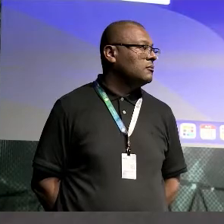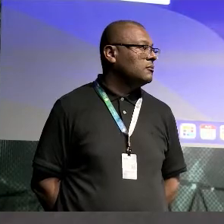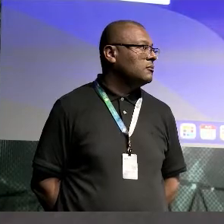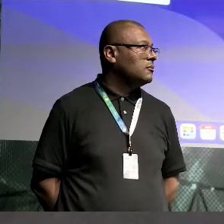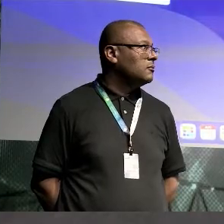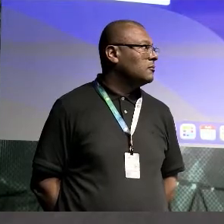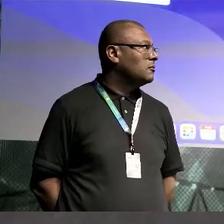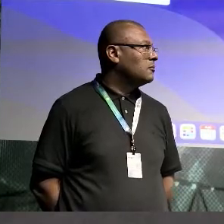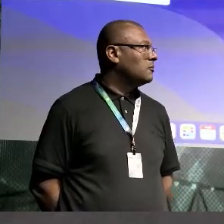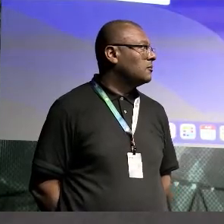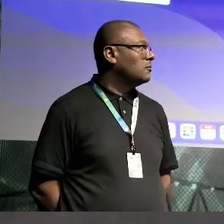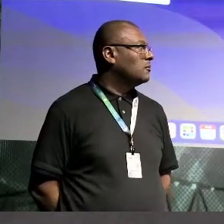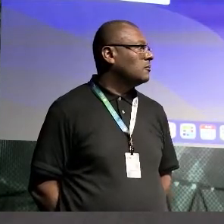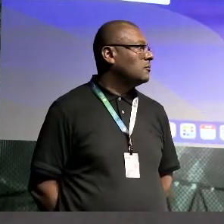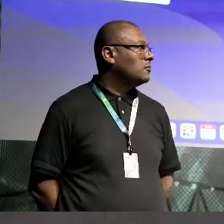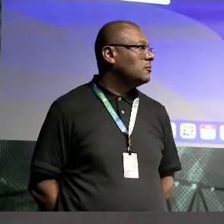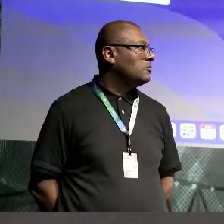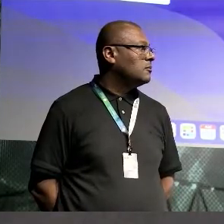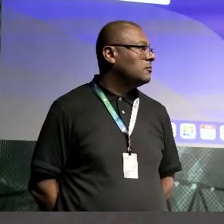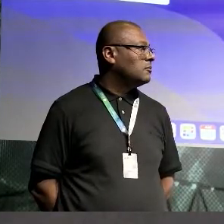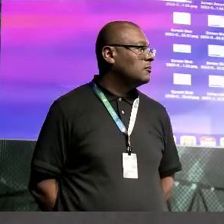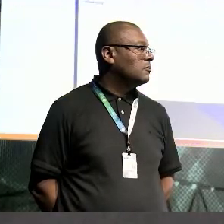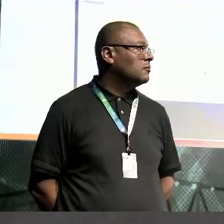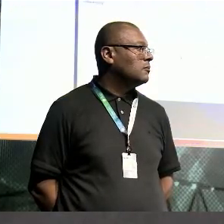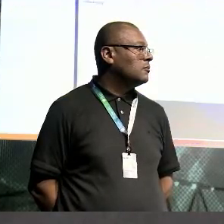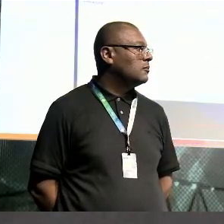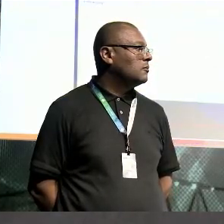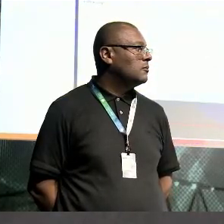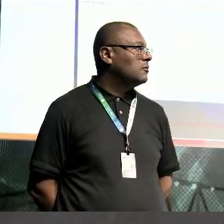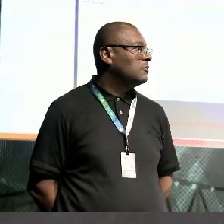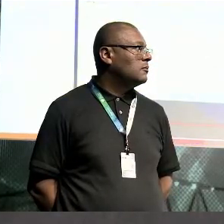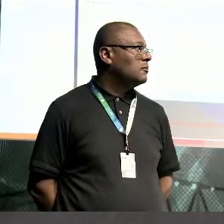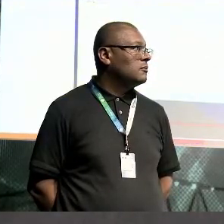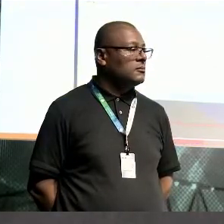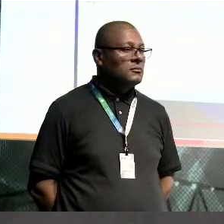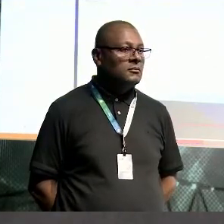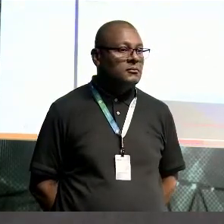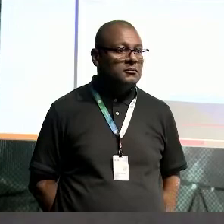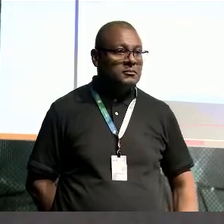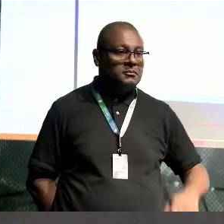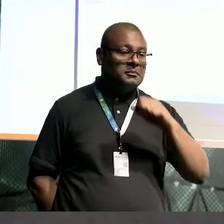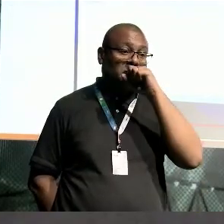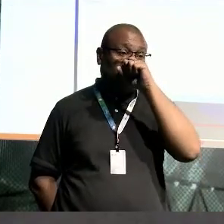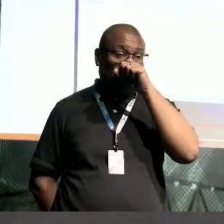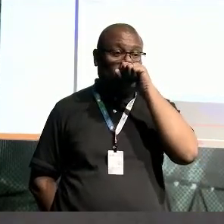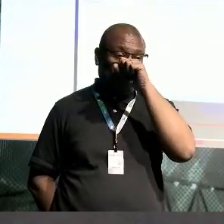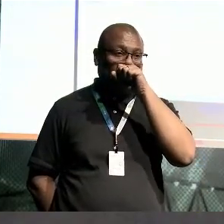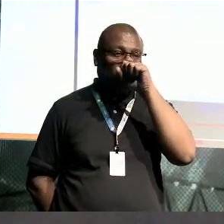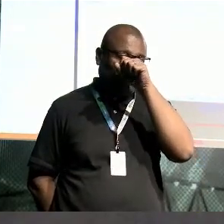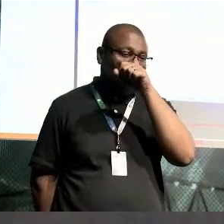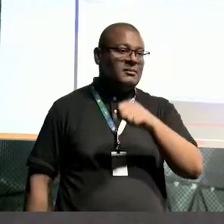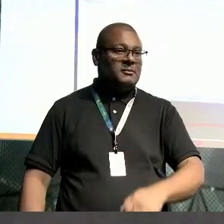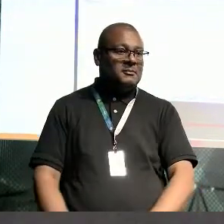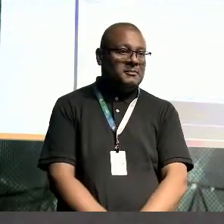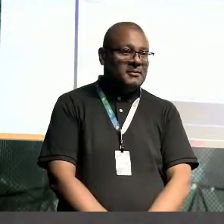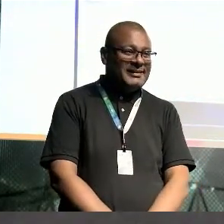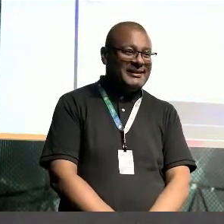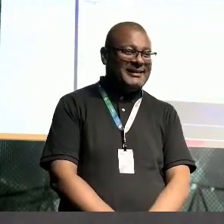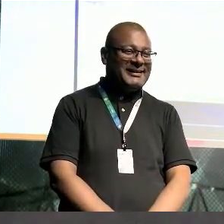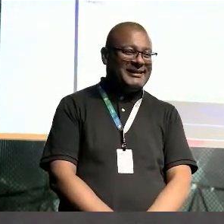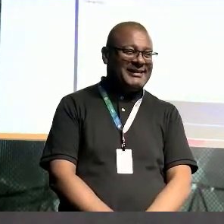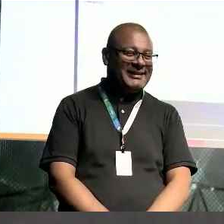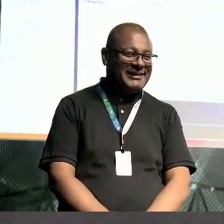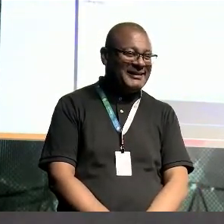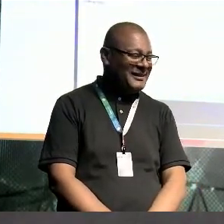Your devices can help you get better sleep and understand your sleep patterns. Aí você coloca aqui o... Quer que eu